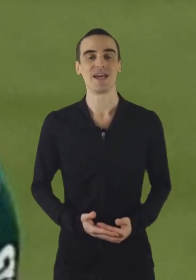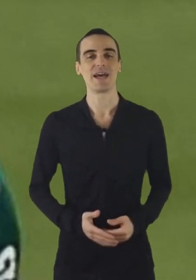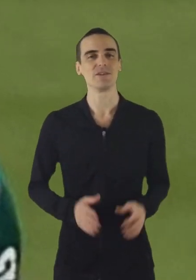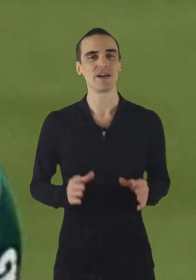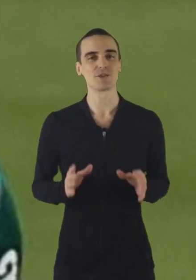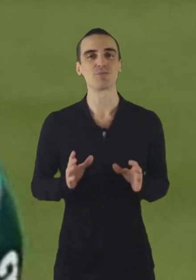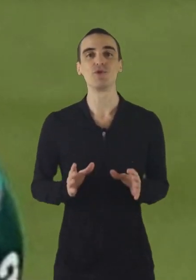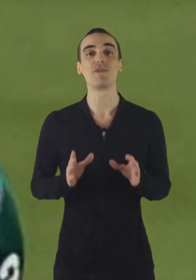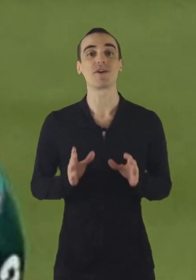novidades do Palmeiras